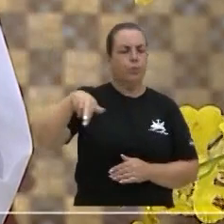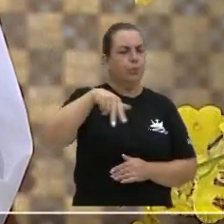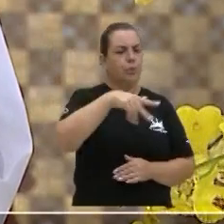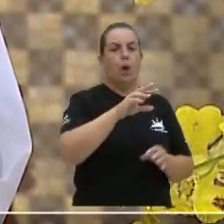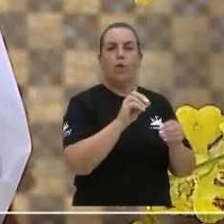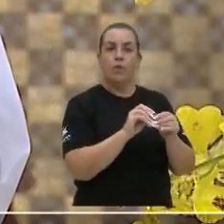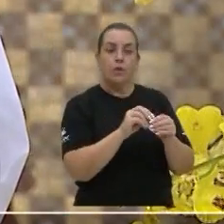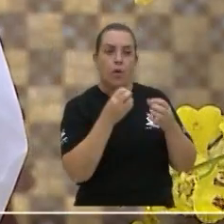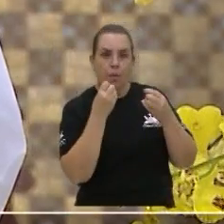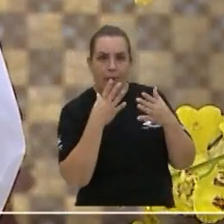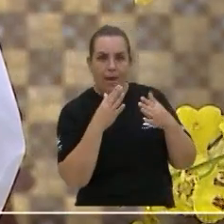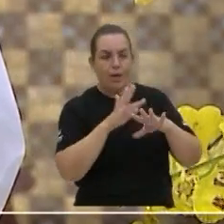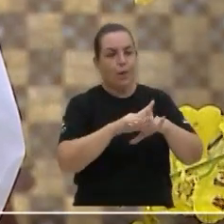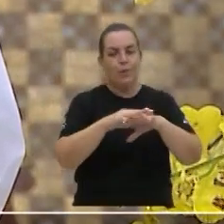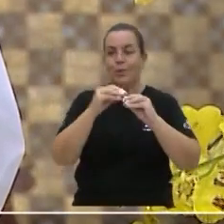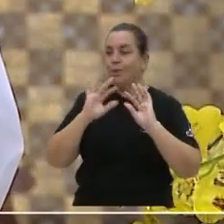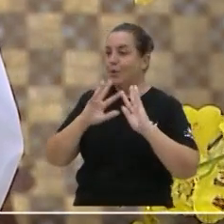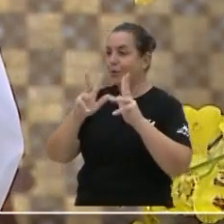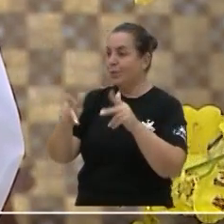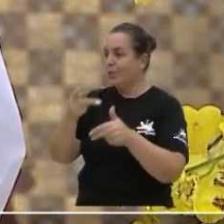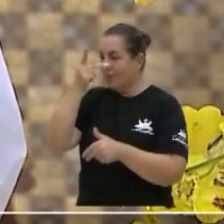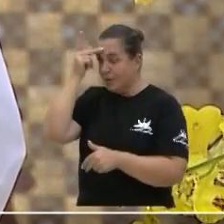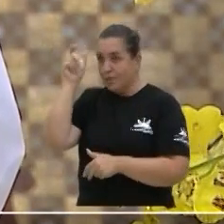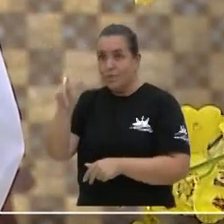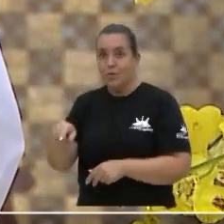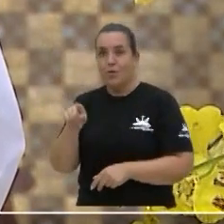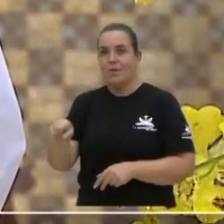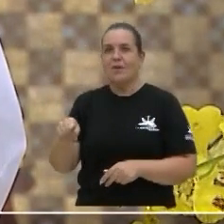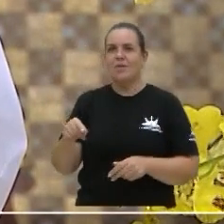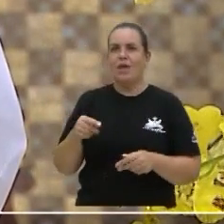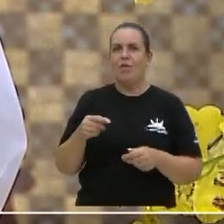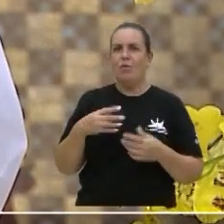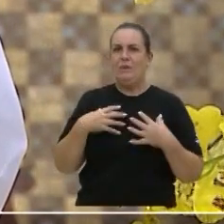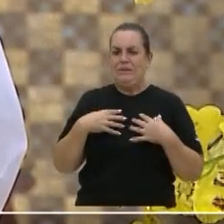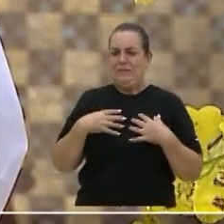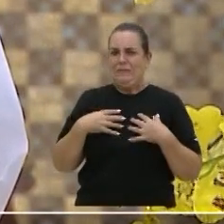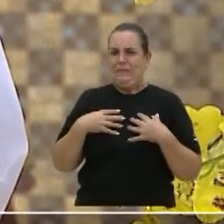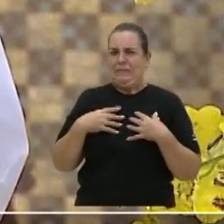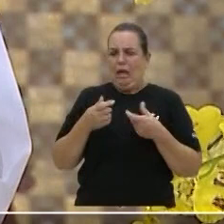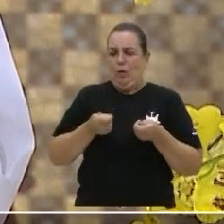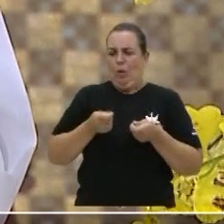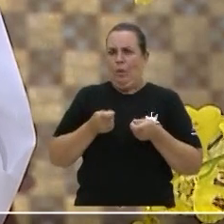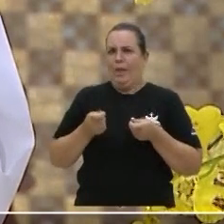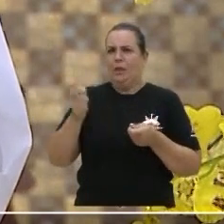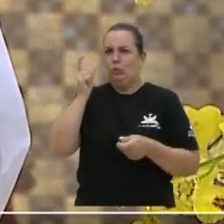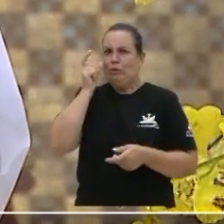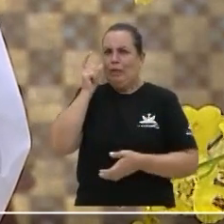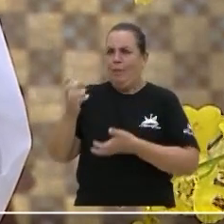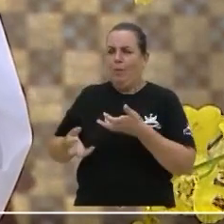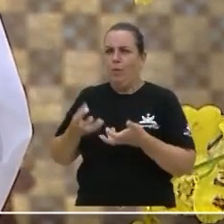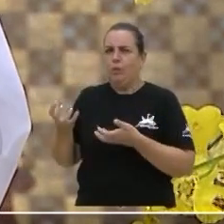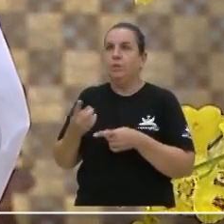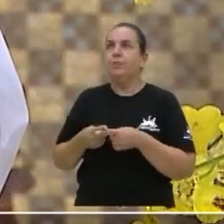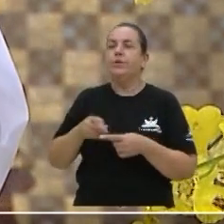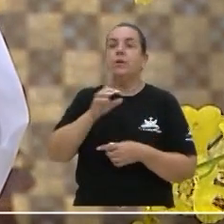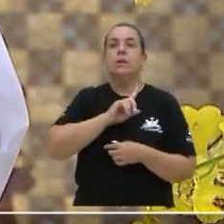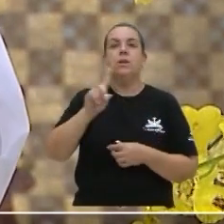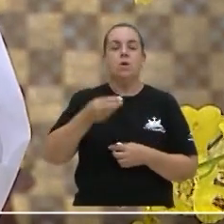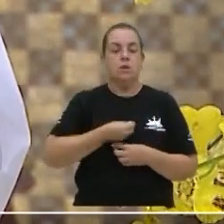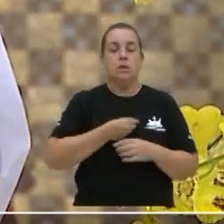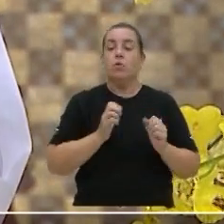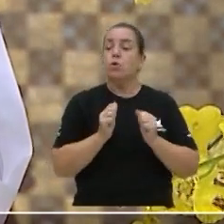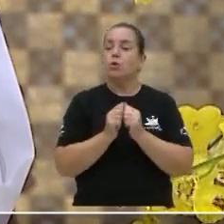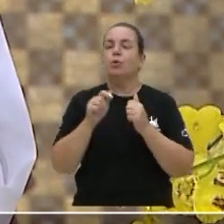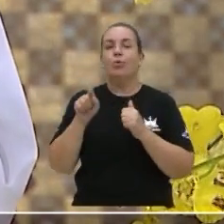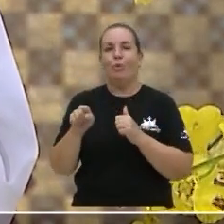fazendo o bem e curando a todos os que estavam dominados pelo demônio, porque Deus estava com